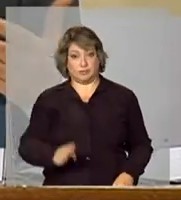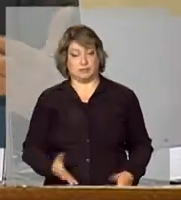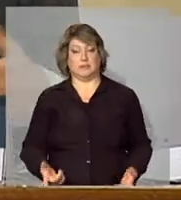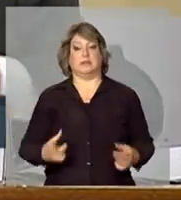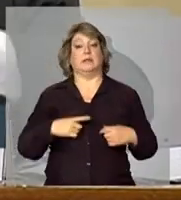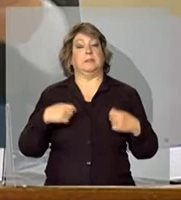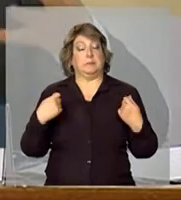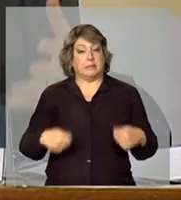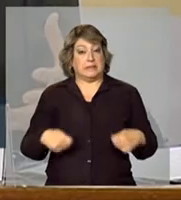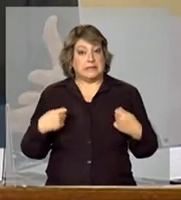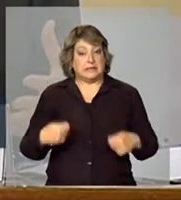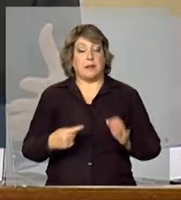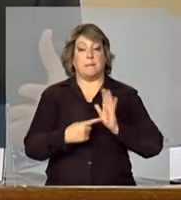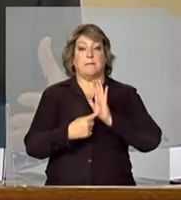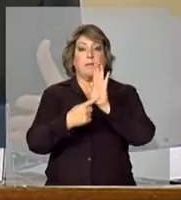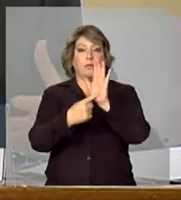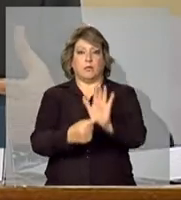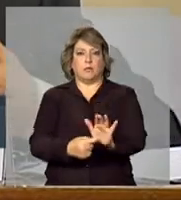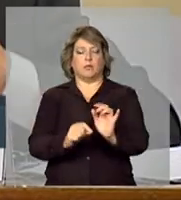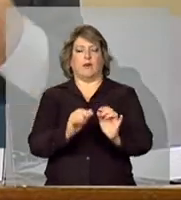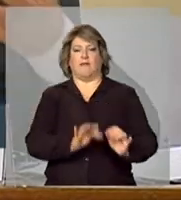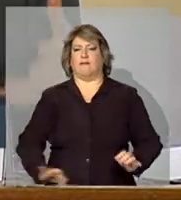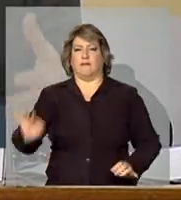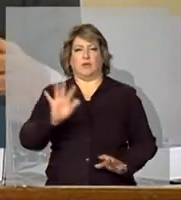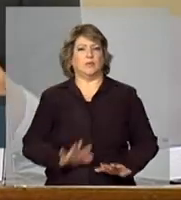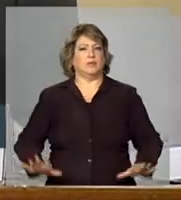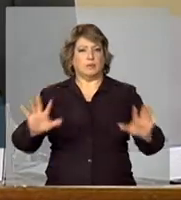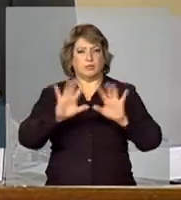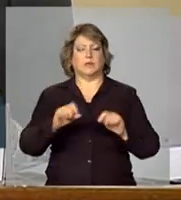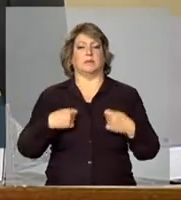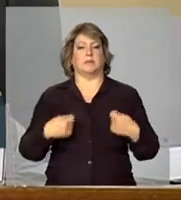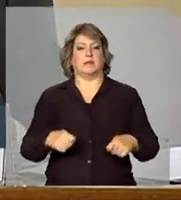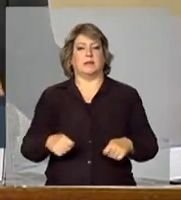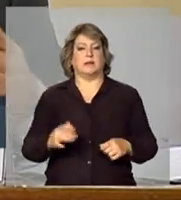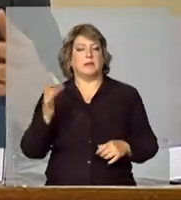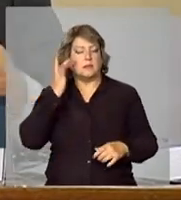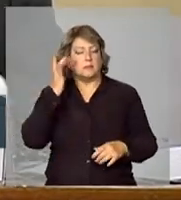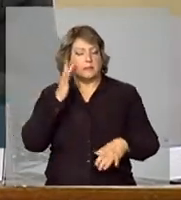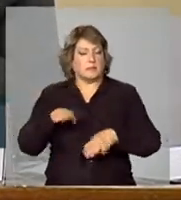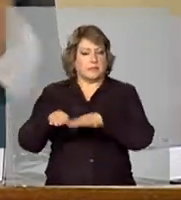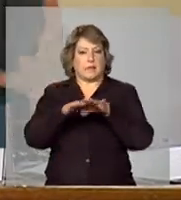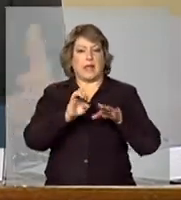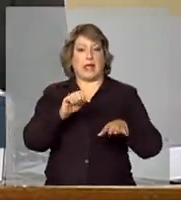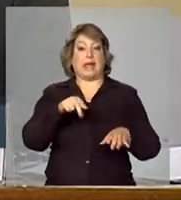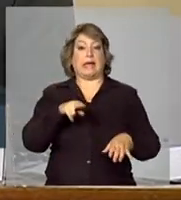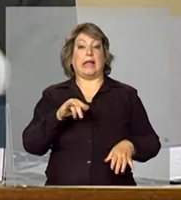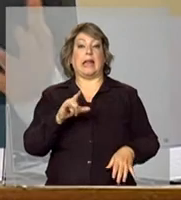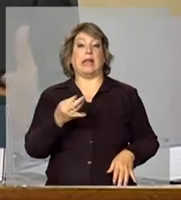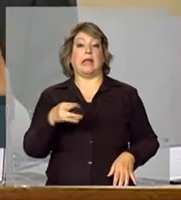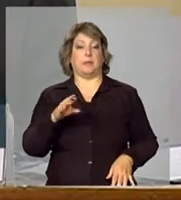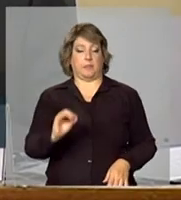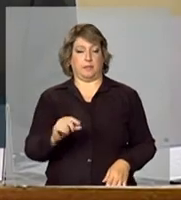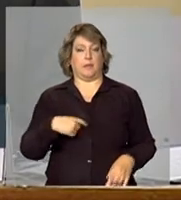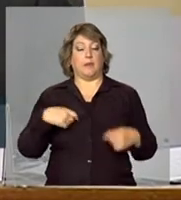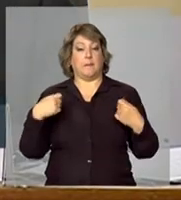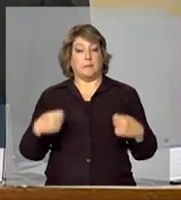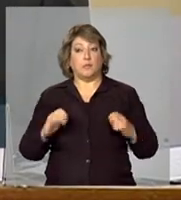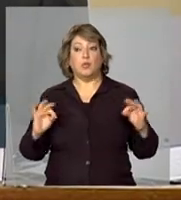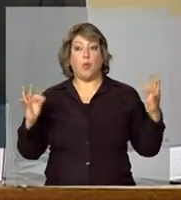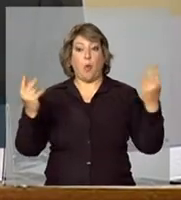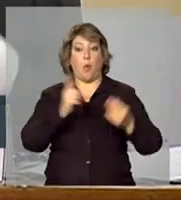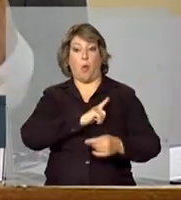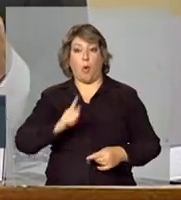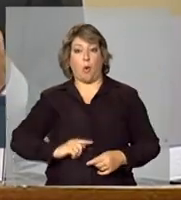que refletir um equilíbrio da Federação e o tem que ir digamos contentar um pouco a todos o